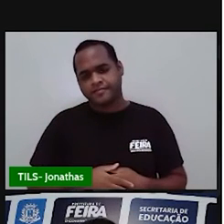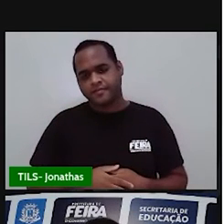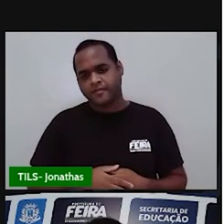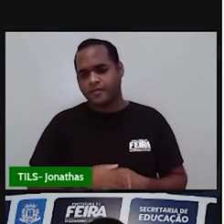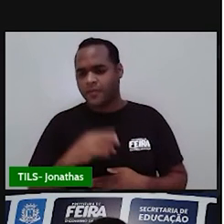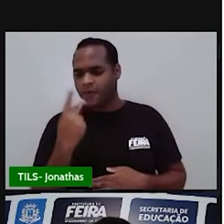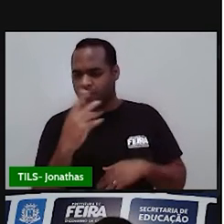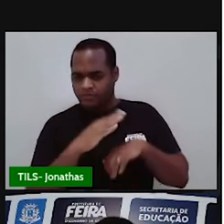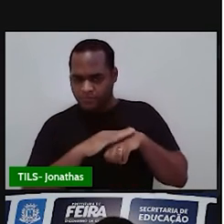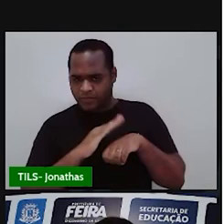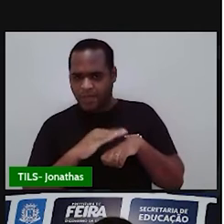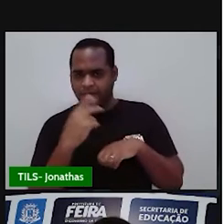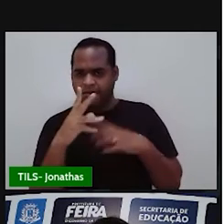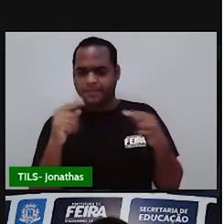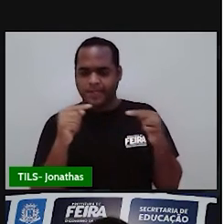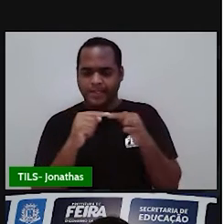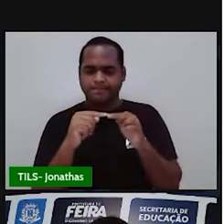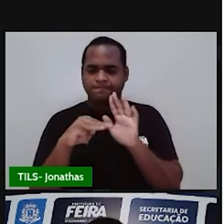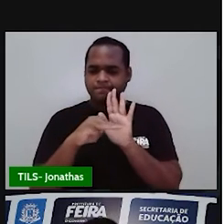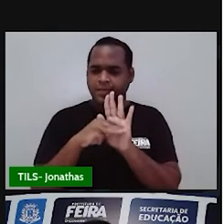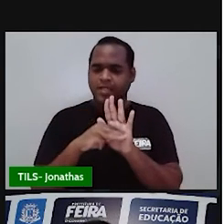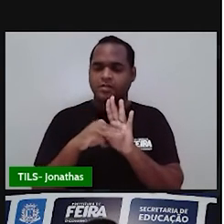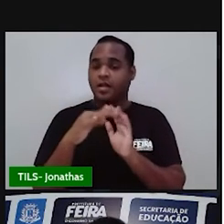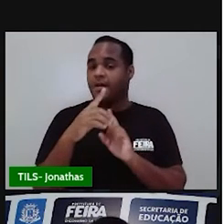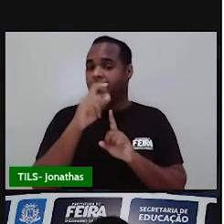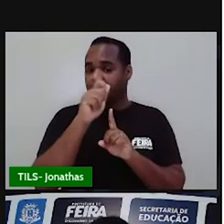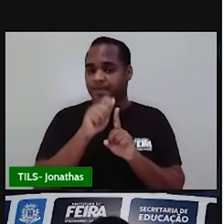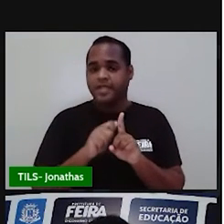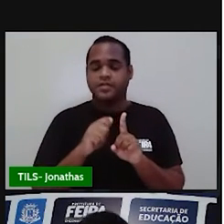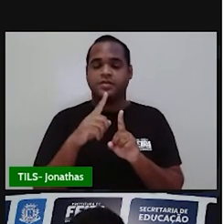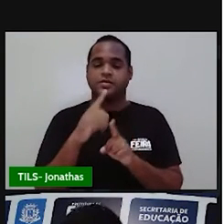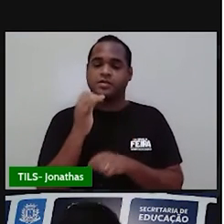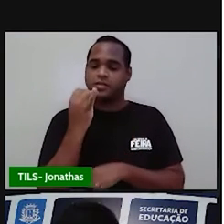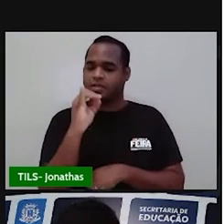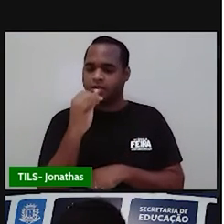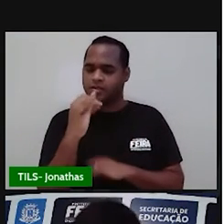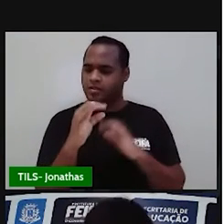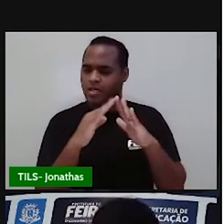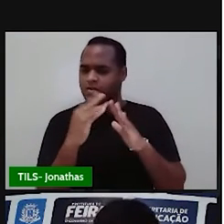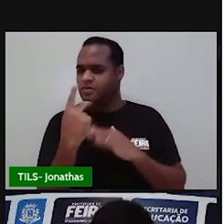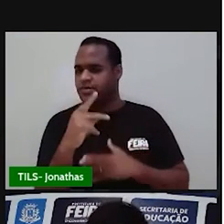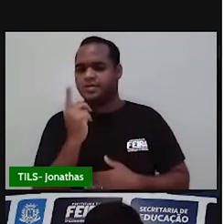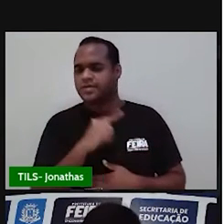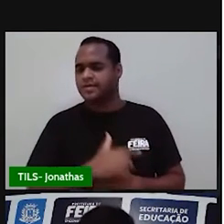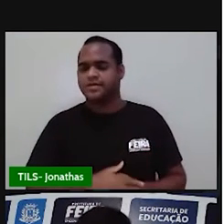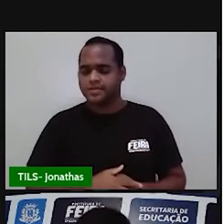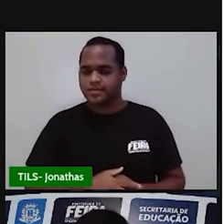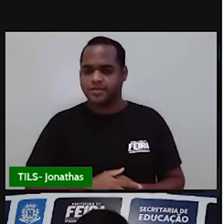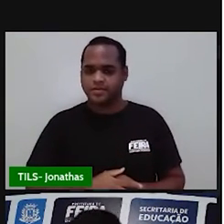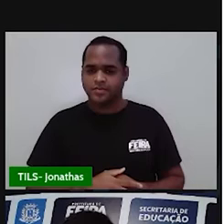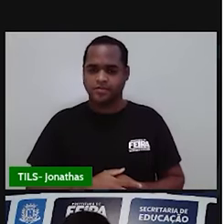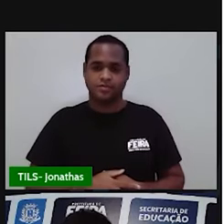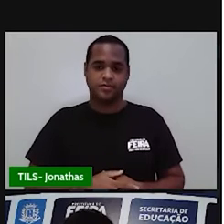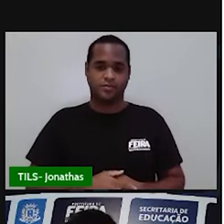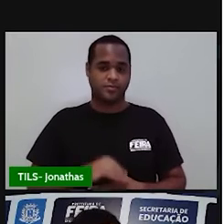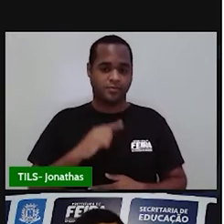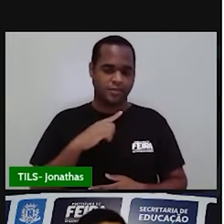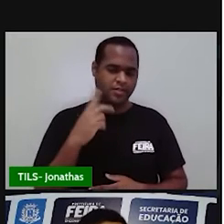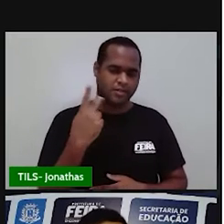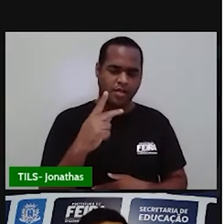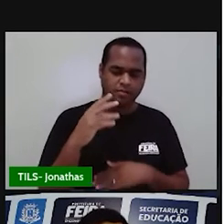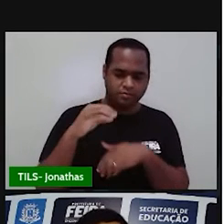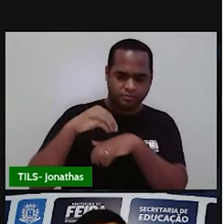é o consumo médio mensal de energia elétrica da sua casa? Você tem essa